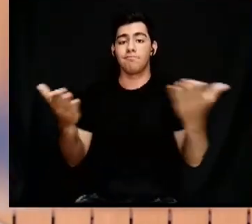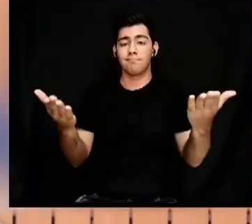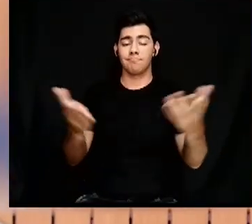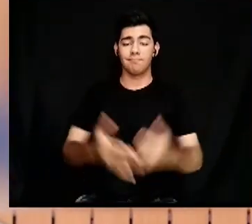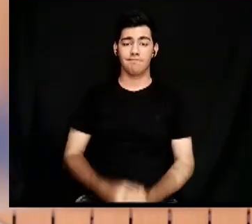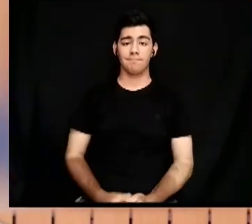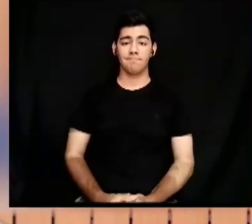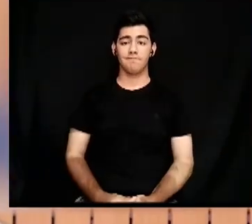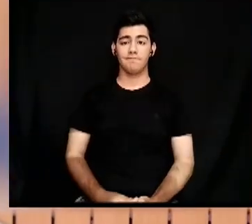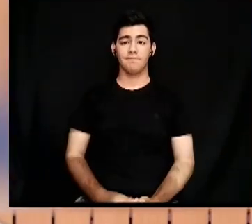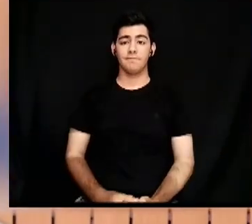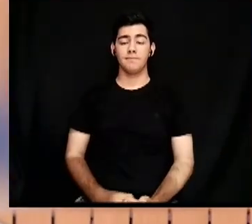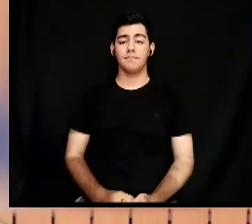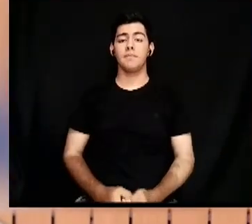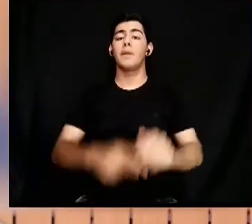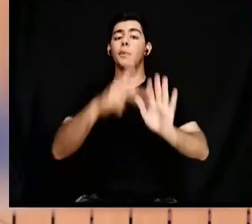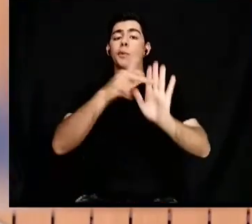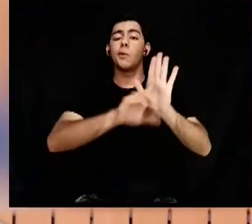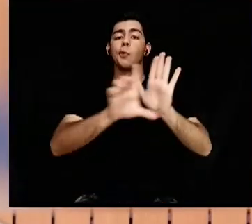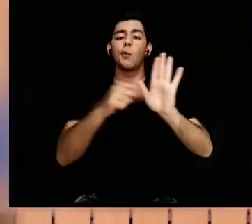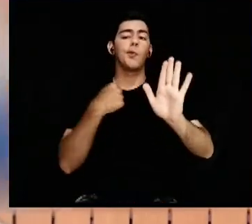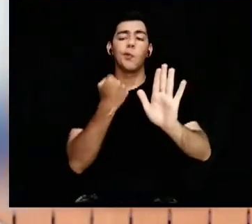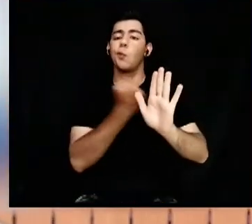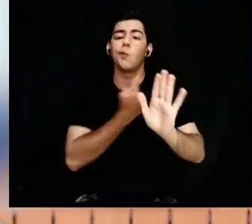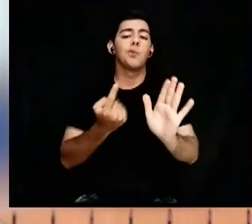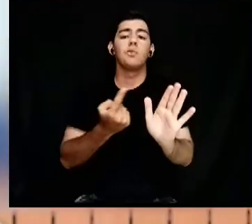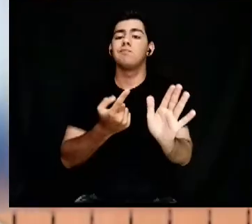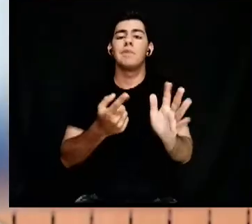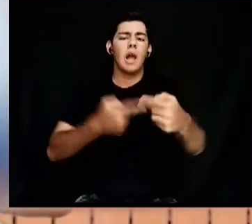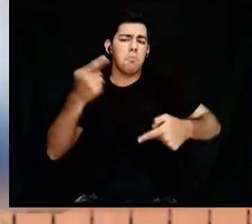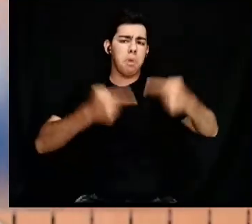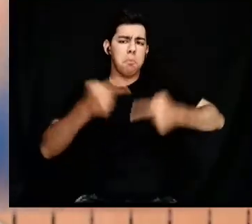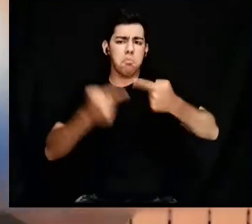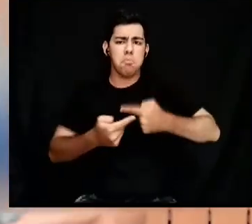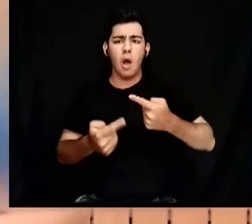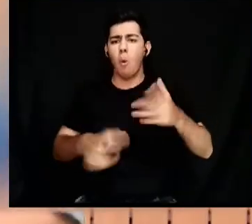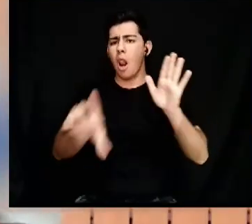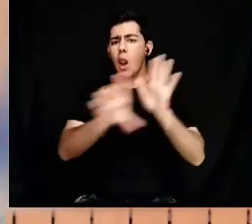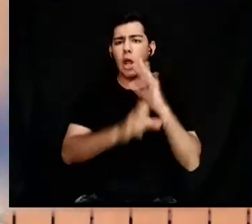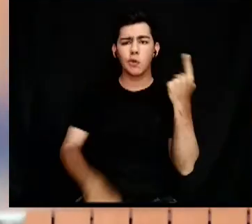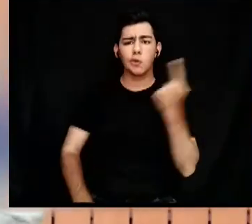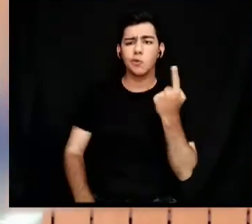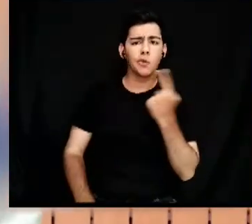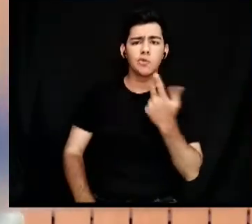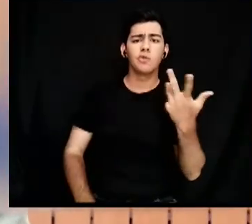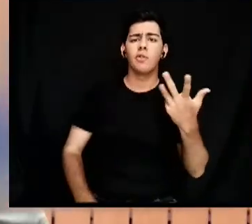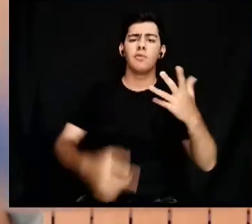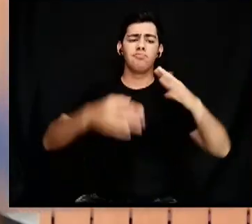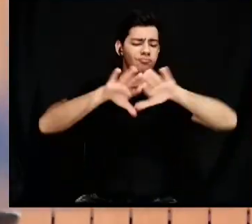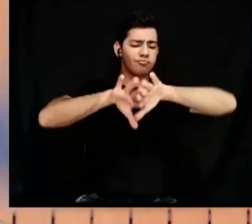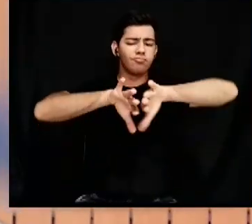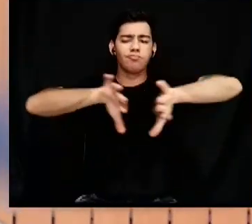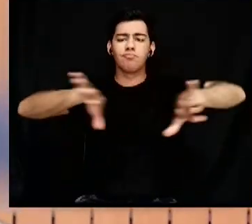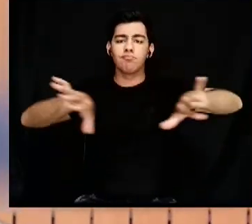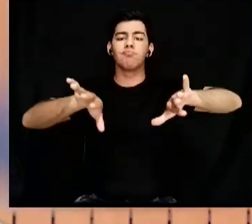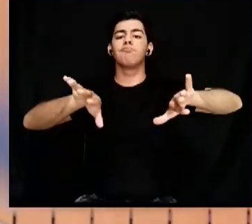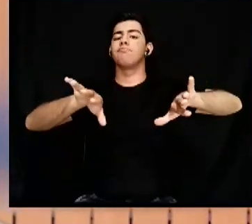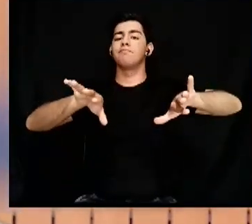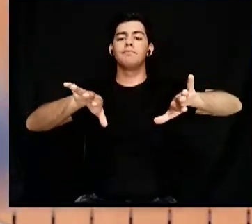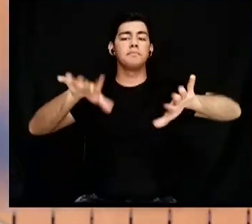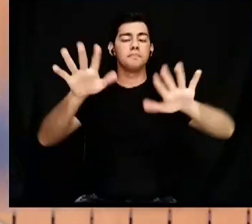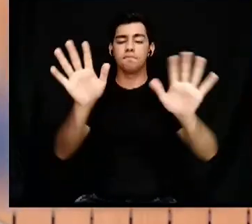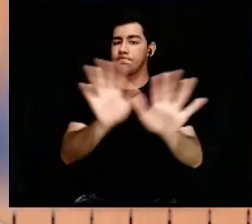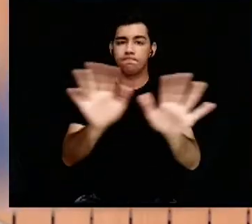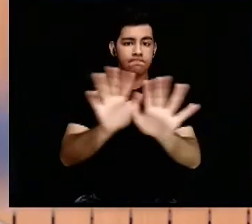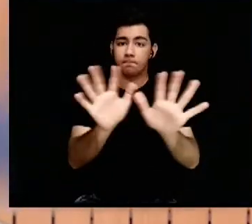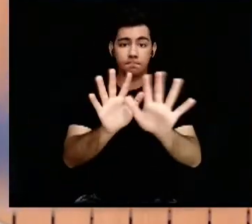gente não está discutindo uma lei sozinha, um projeto de lei separado, um projeto de lei específico. Nós estamos debatendo